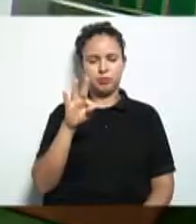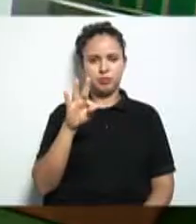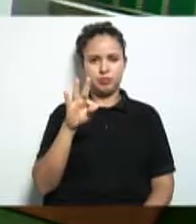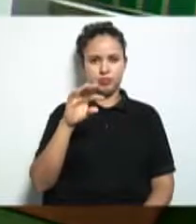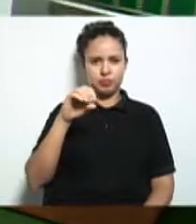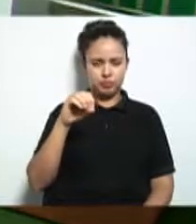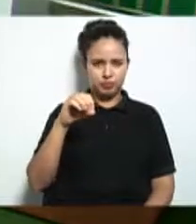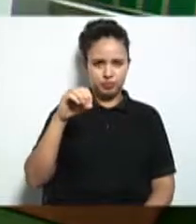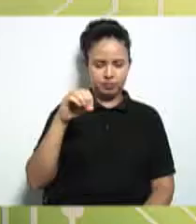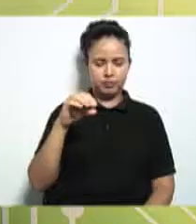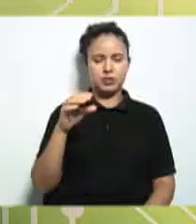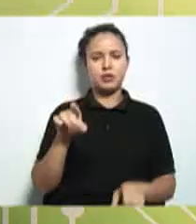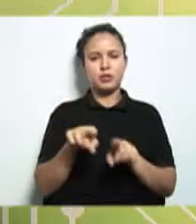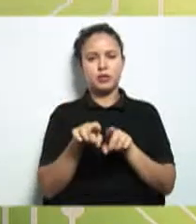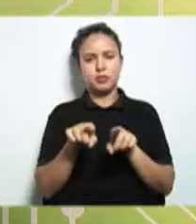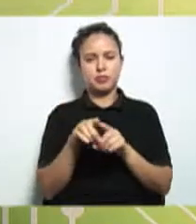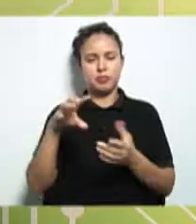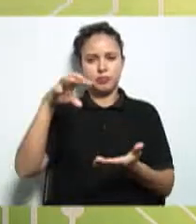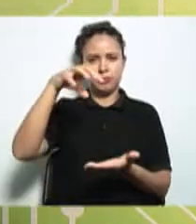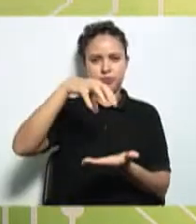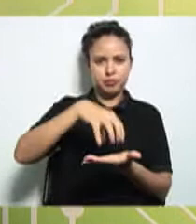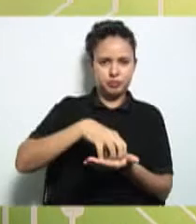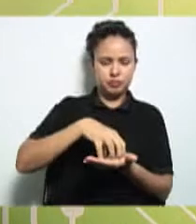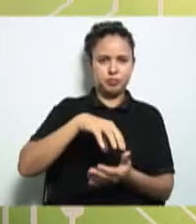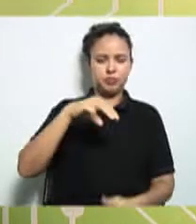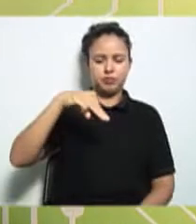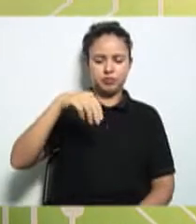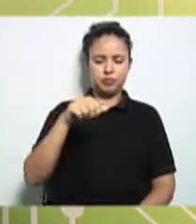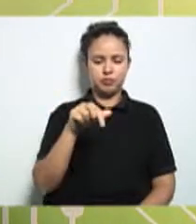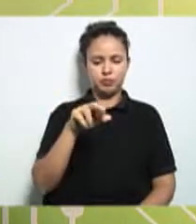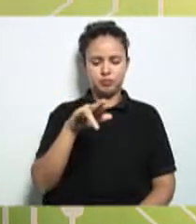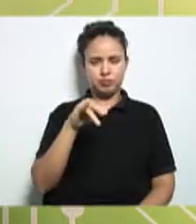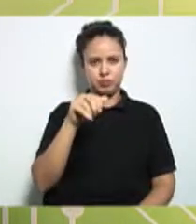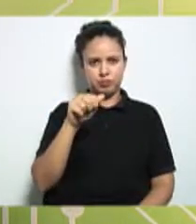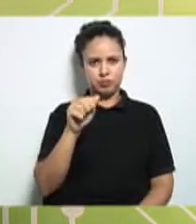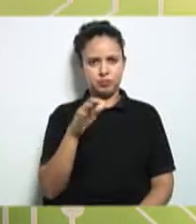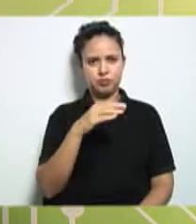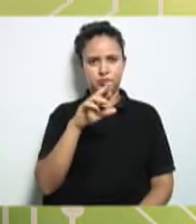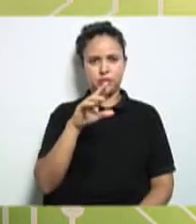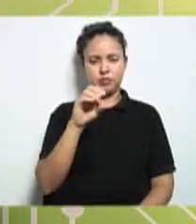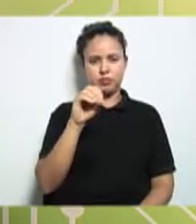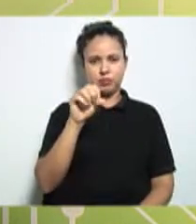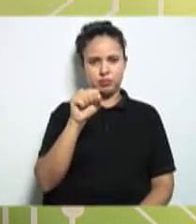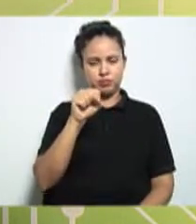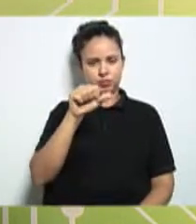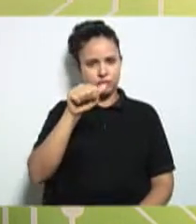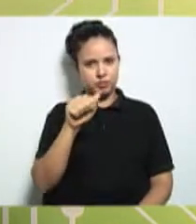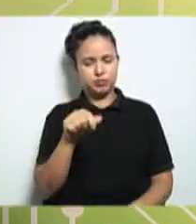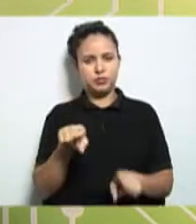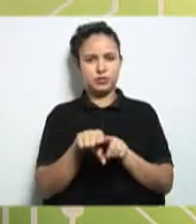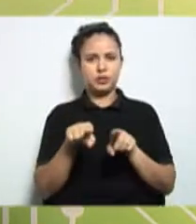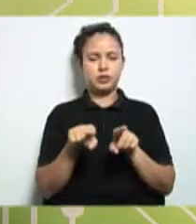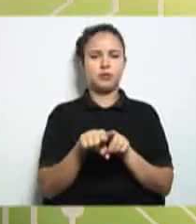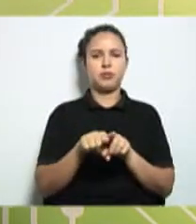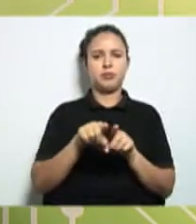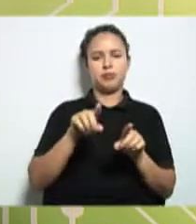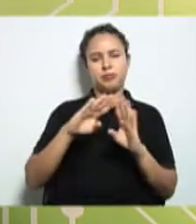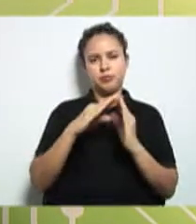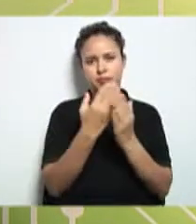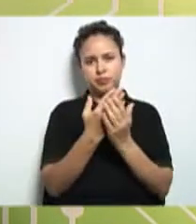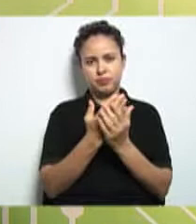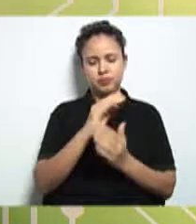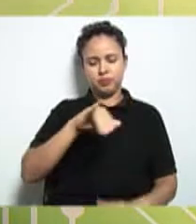VI, o Polo, acho que é Maria Rosa, Espigão do Oeste, Escola Mafalda Rodrigues, Jaime